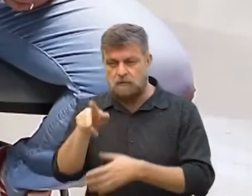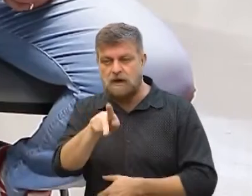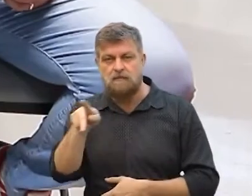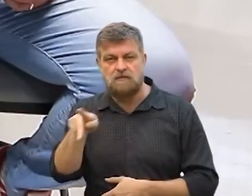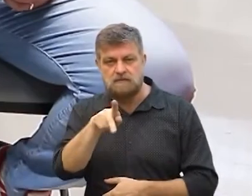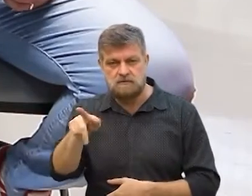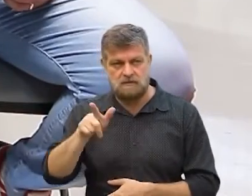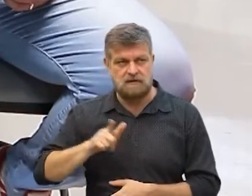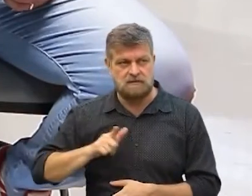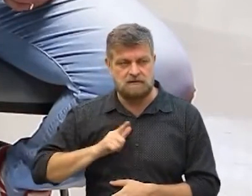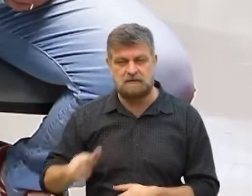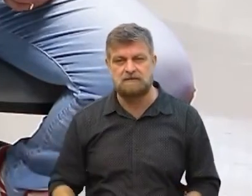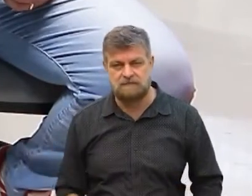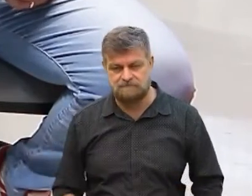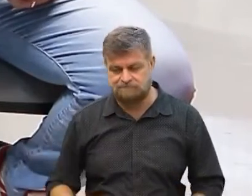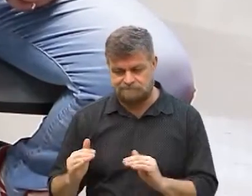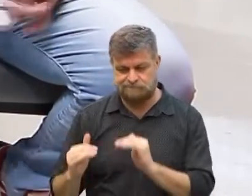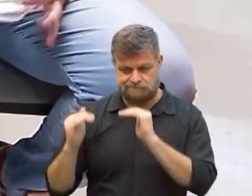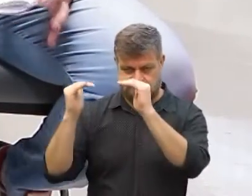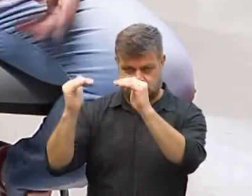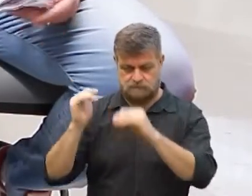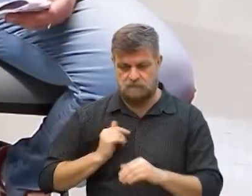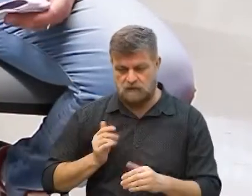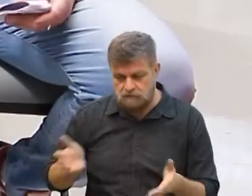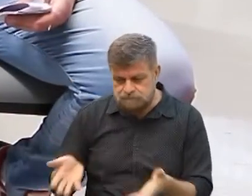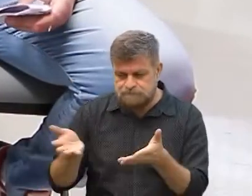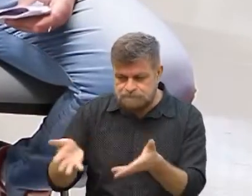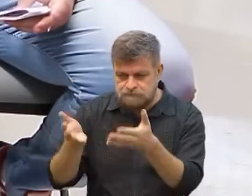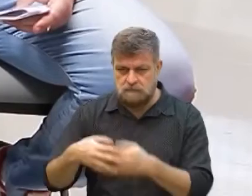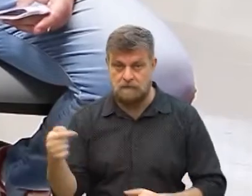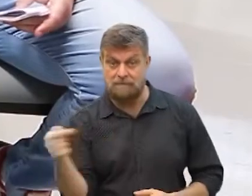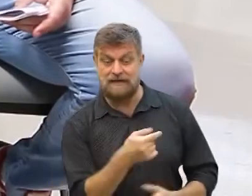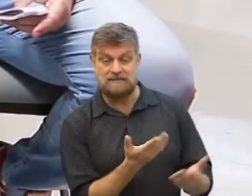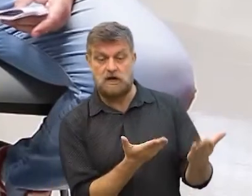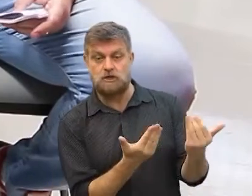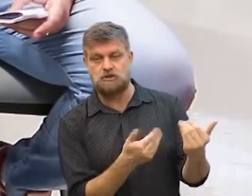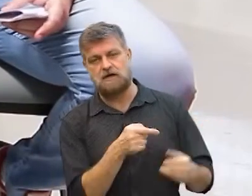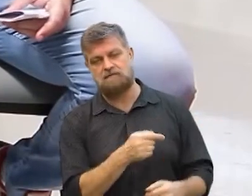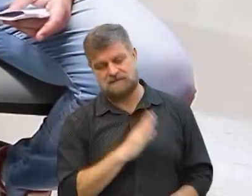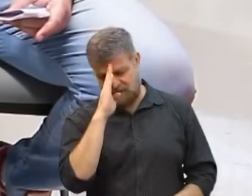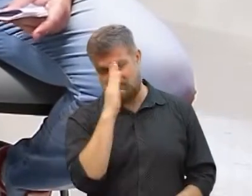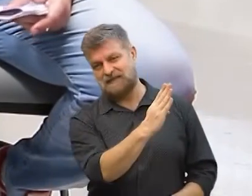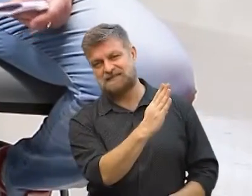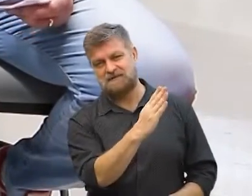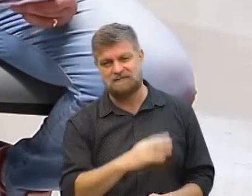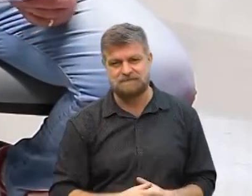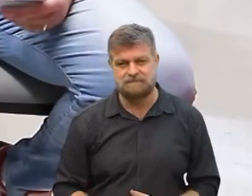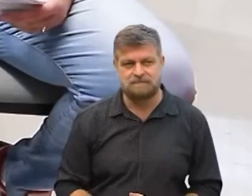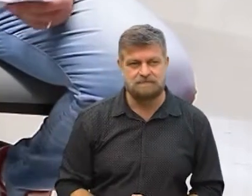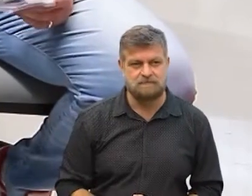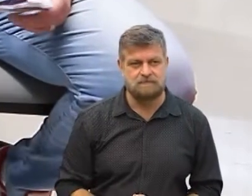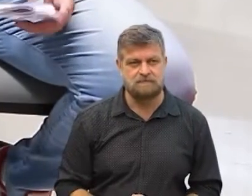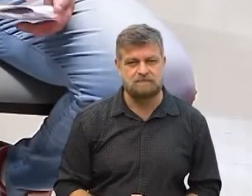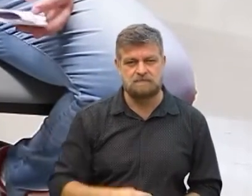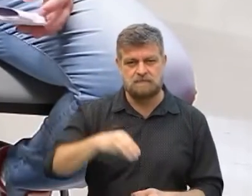demais, são tempos parciais. Quem vai tocar o barco mesmo são os jovens pesquisadores. O